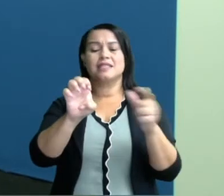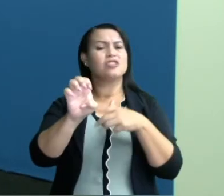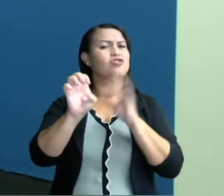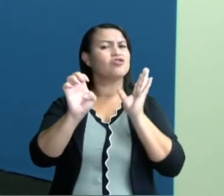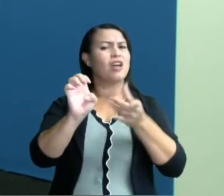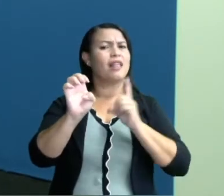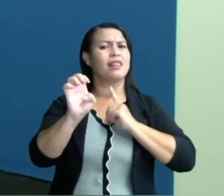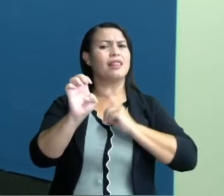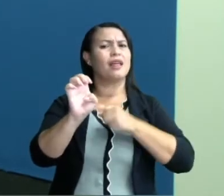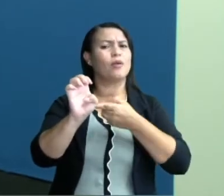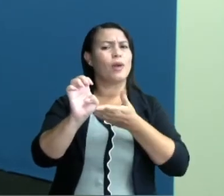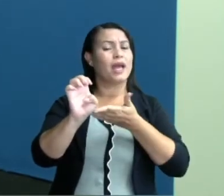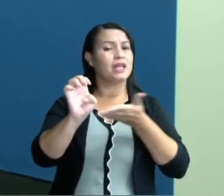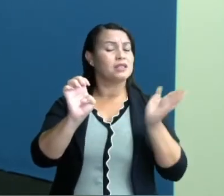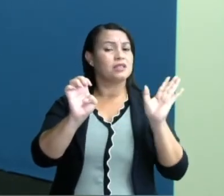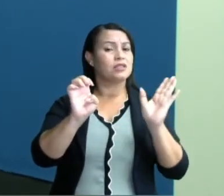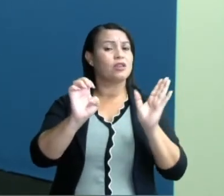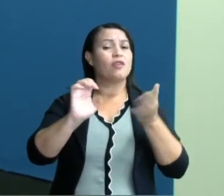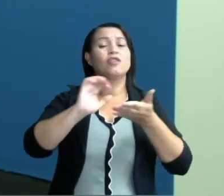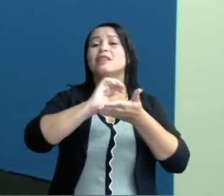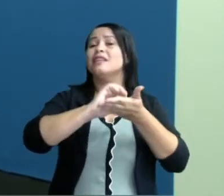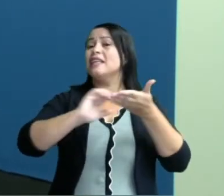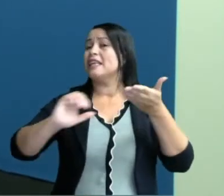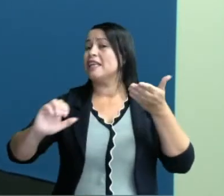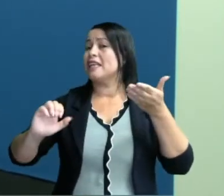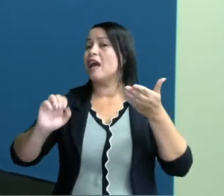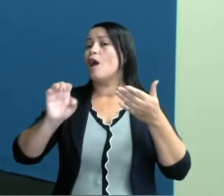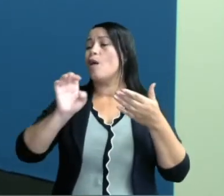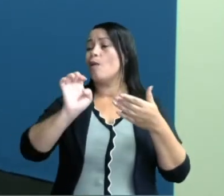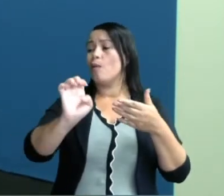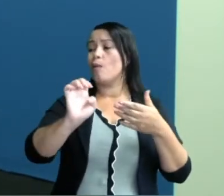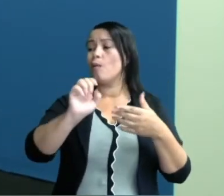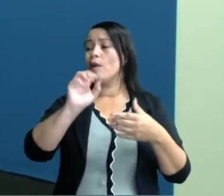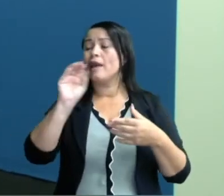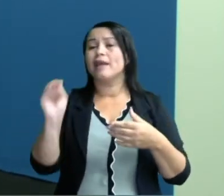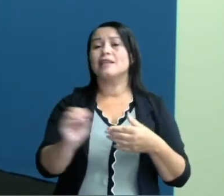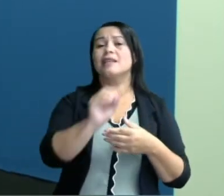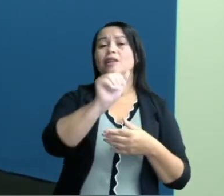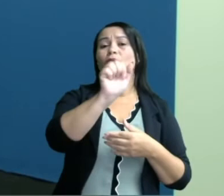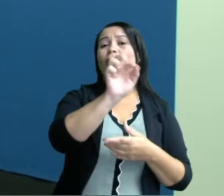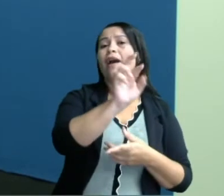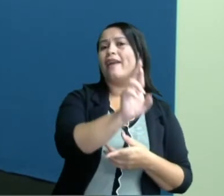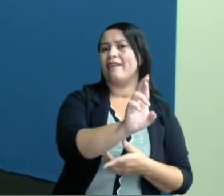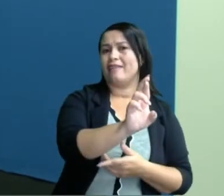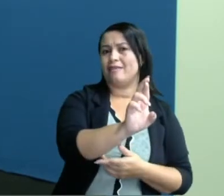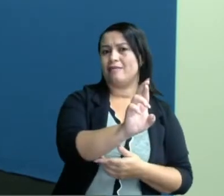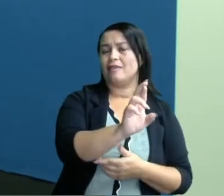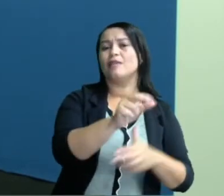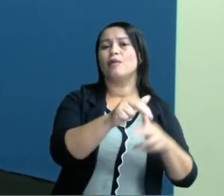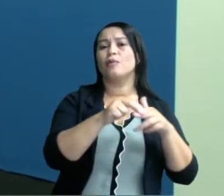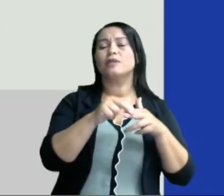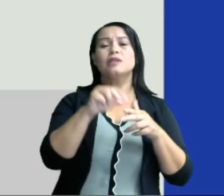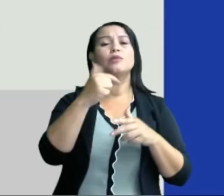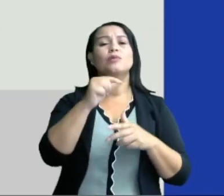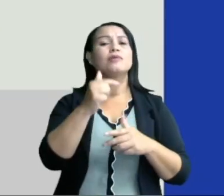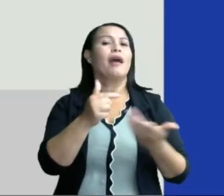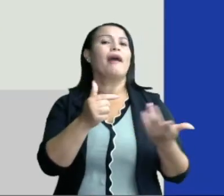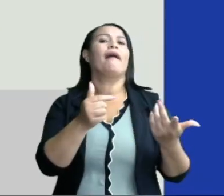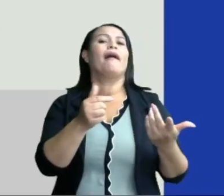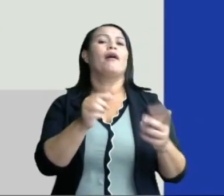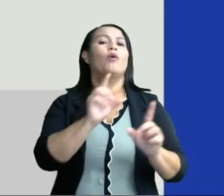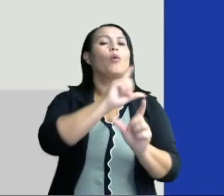S. Eu estou apenas tirando a letra E acrescentando a R. Então, não existe